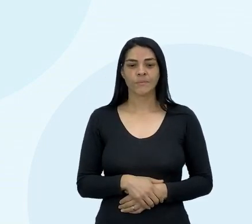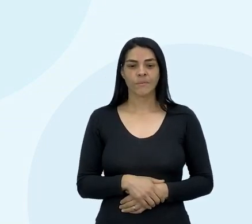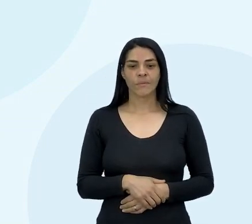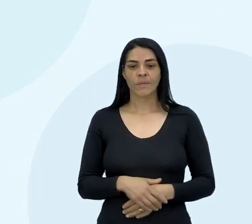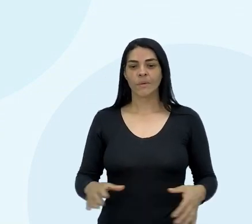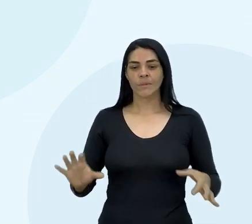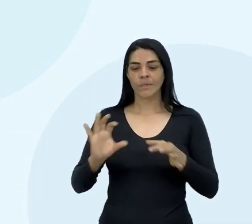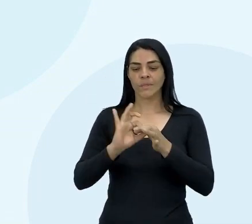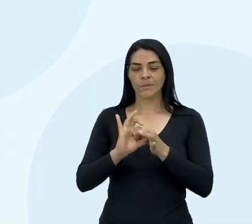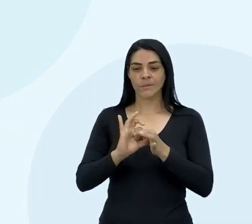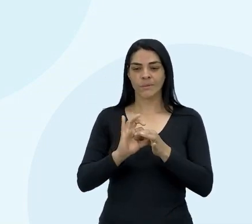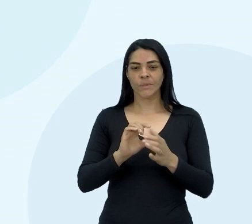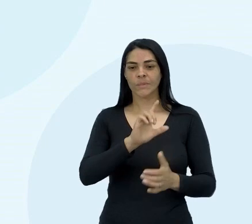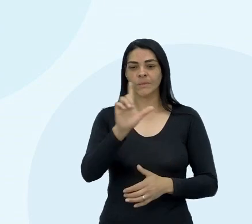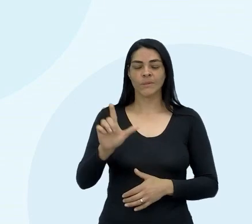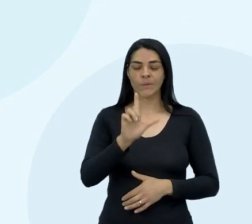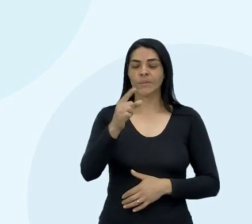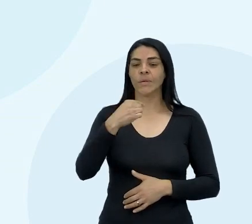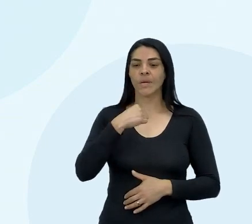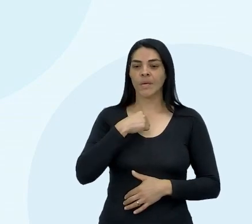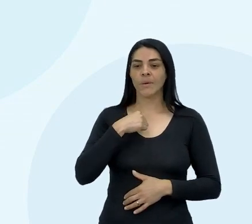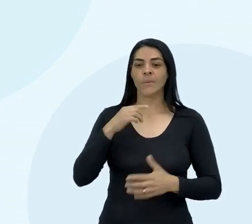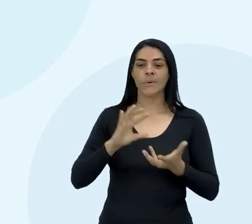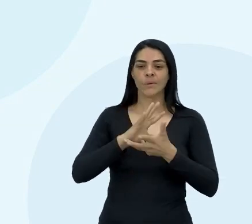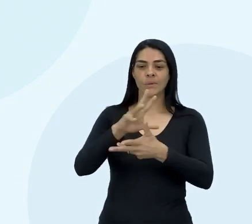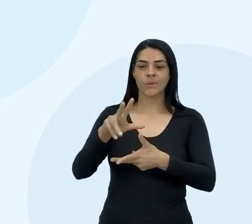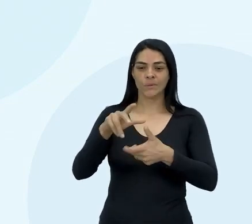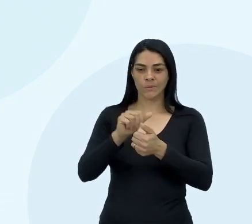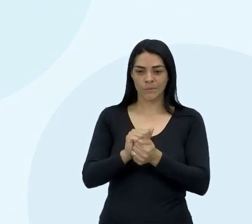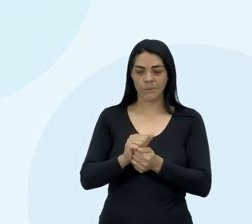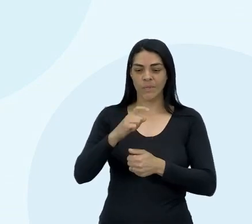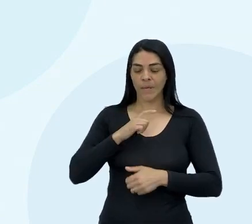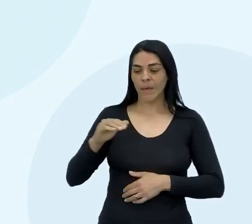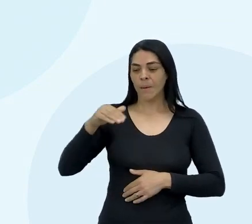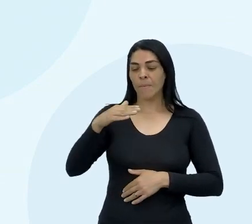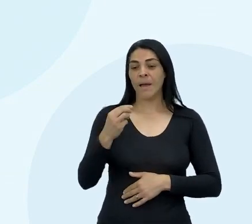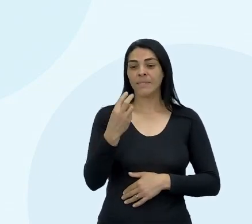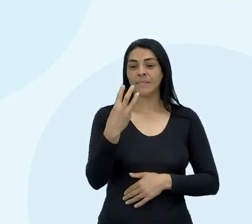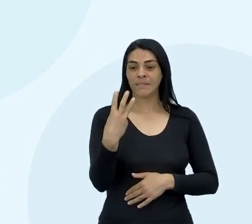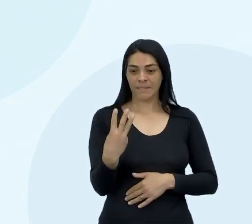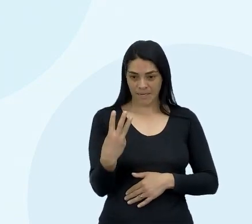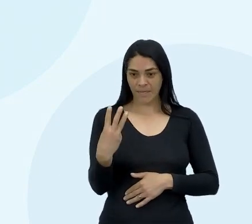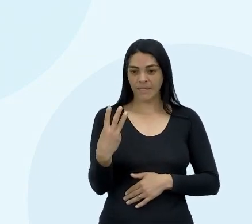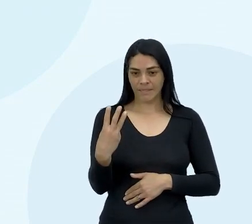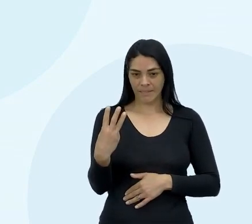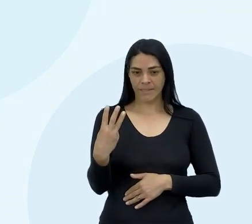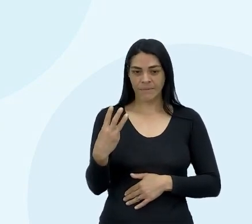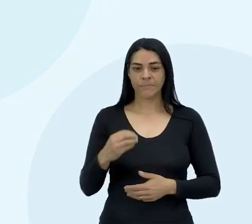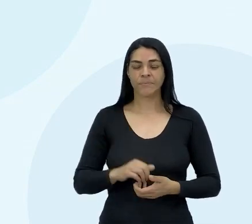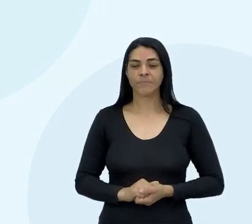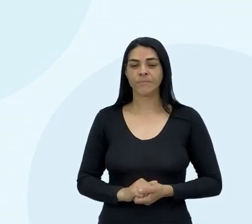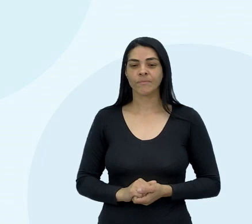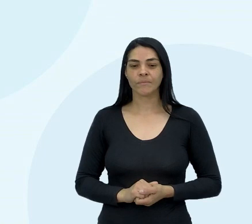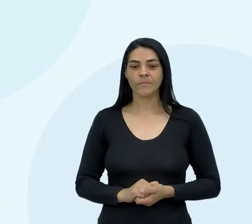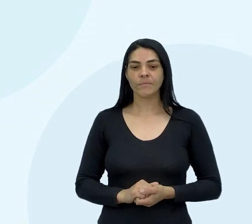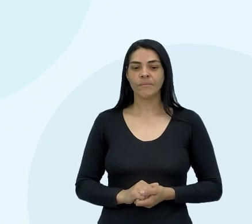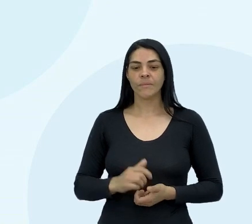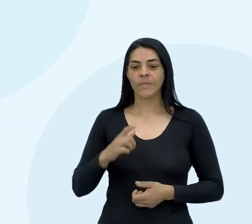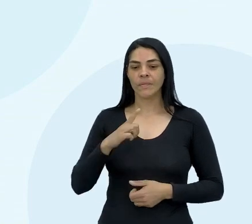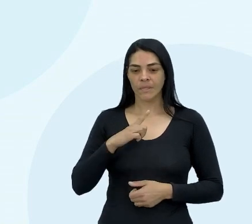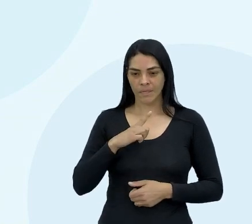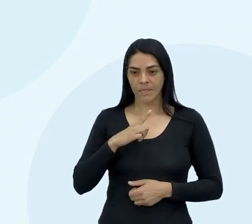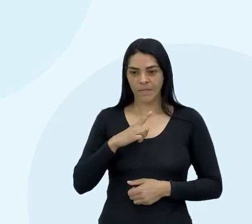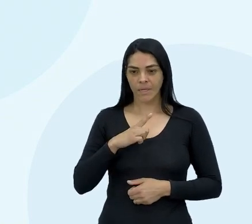conexões lógicas, eu e o mundo. Temos mais 3 componentes, como já foi falado várias vezes aqui para vocês. Nós temos aí a